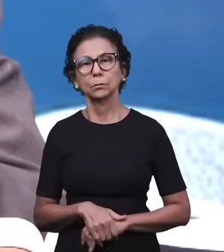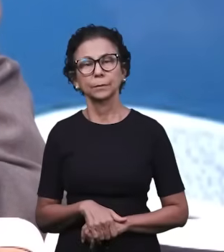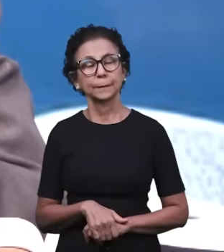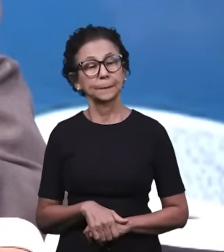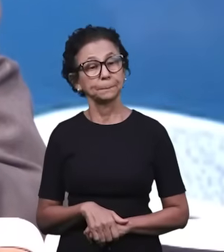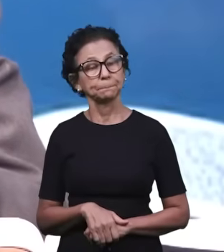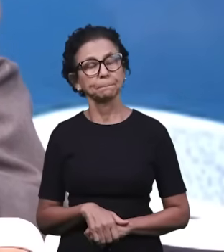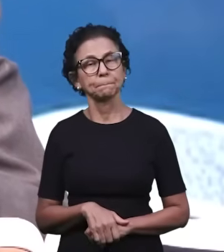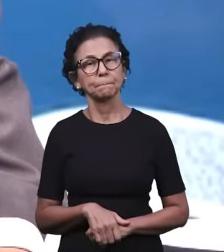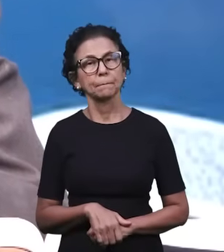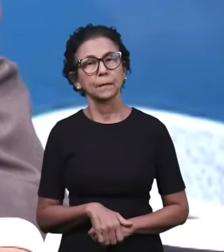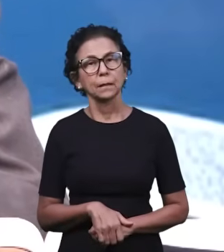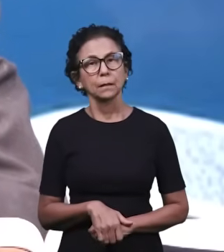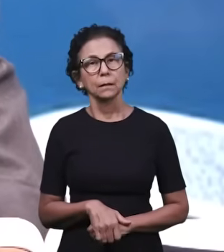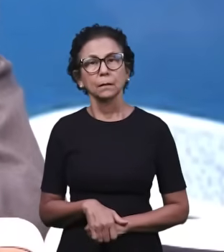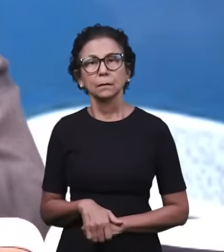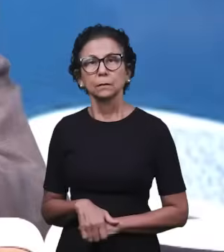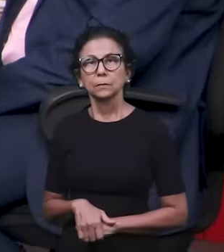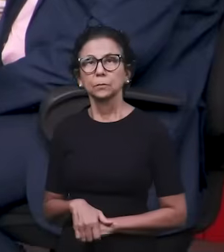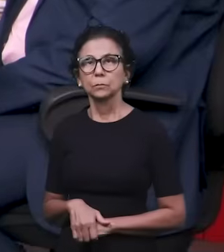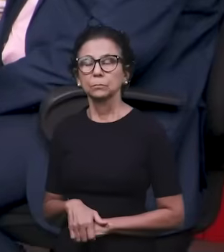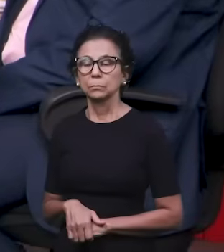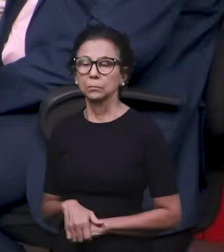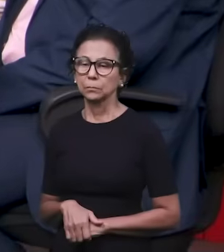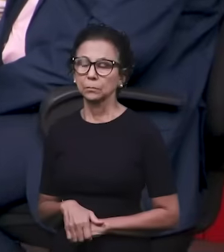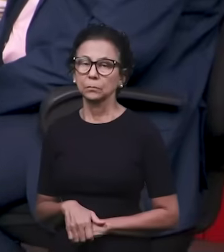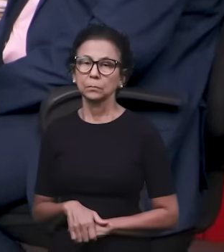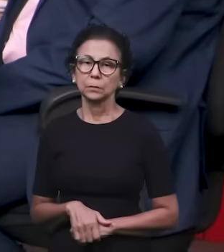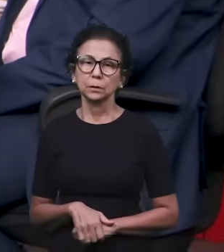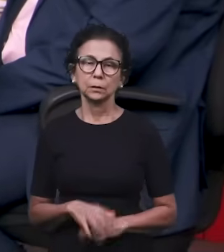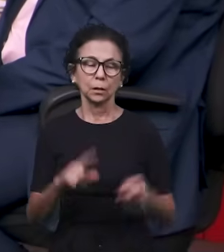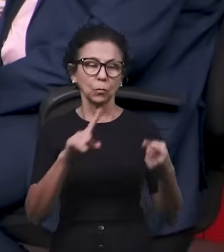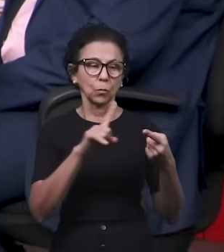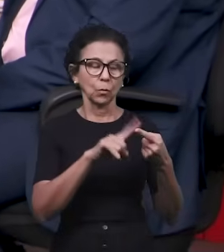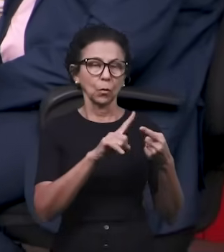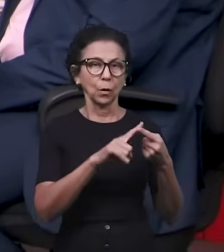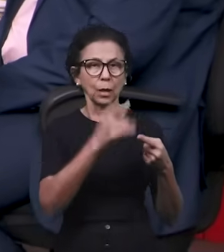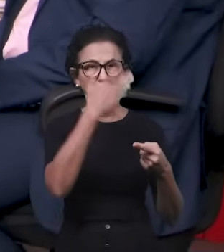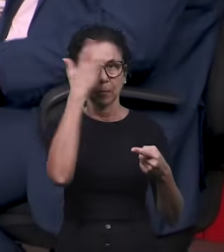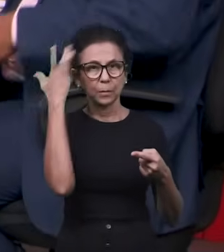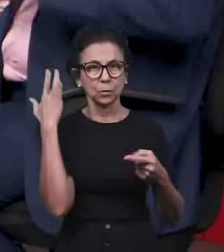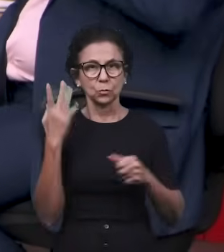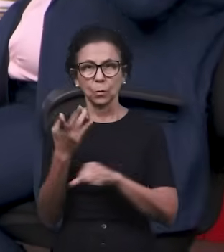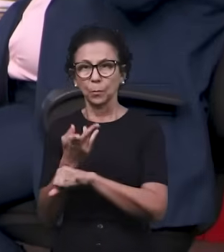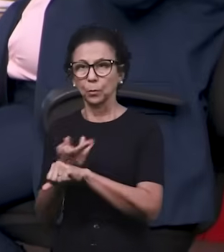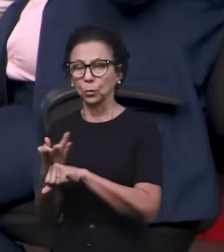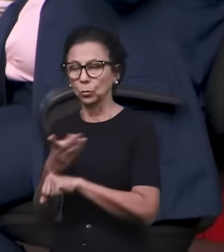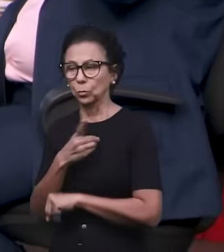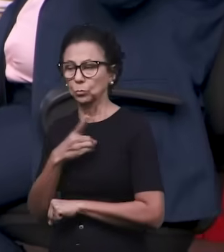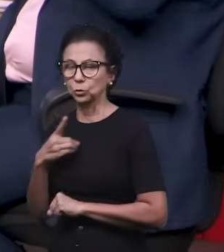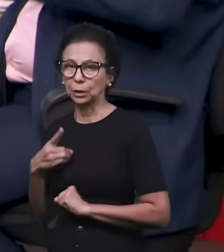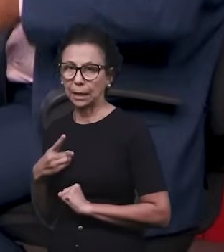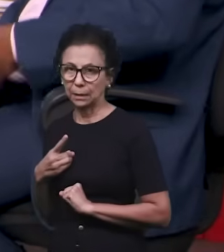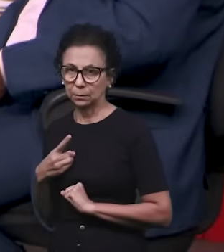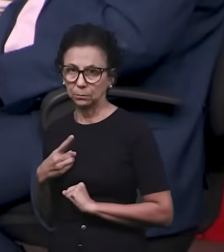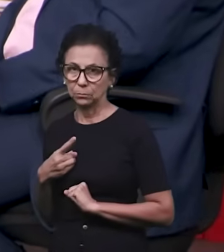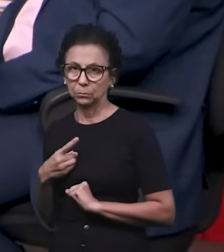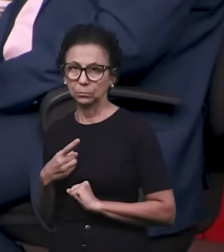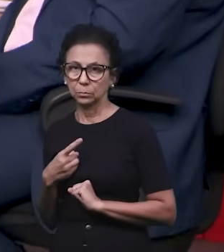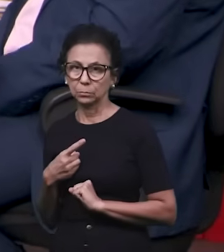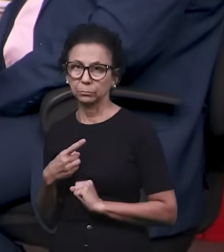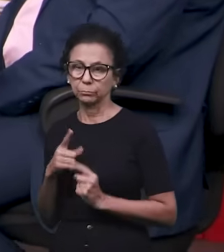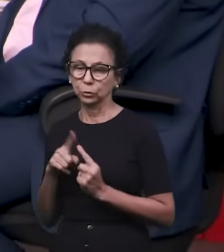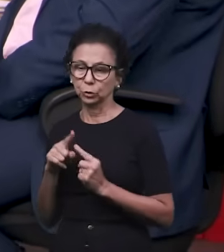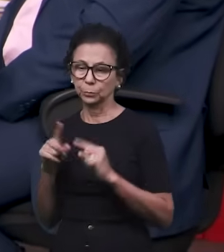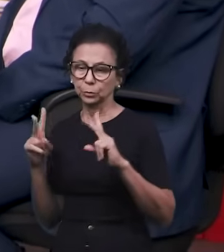o diaconato foi preservado, Sim. A pessoa foi preservada, de às vezes uma orientação que ela poderia não aceitar aquilo. E